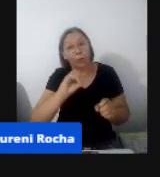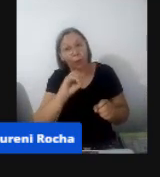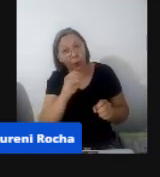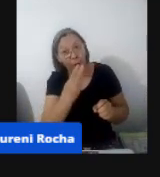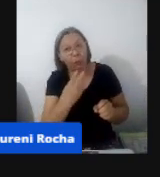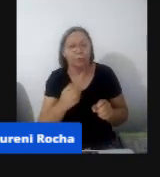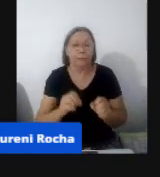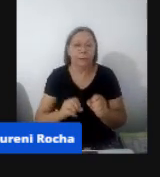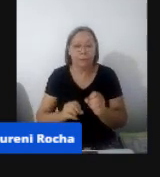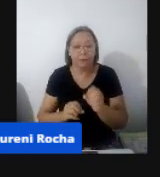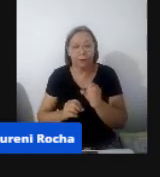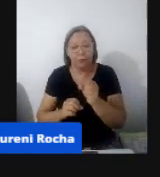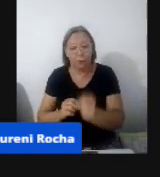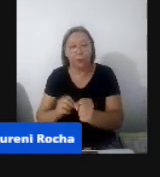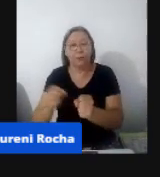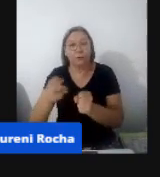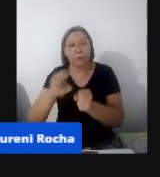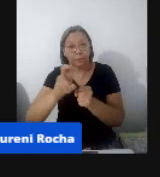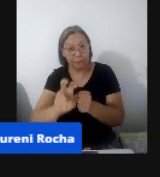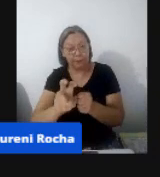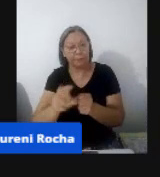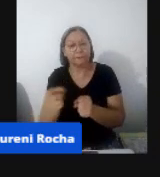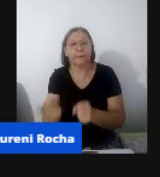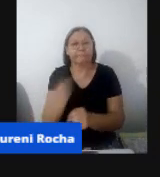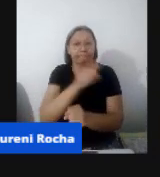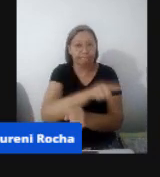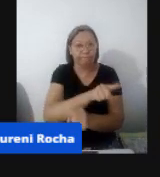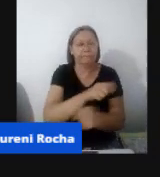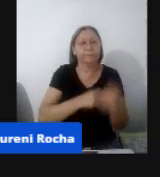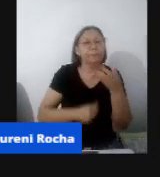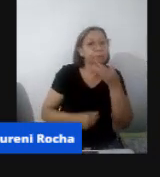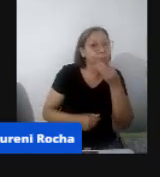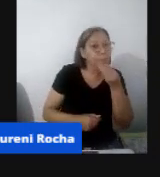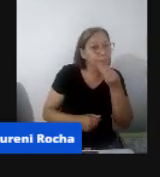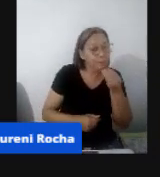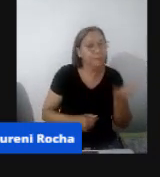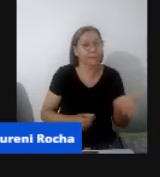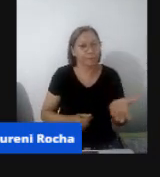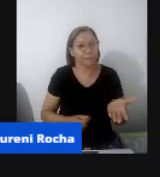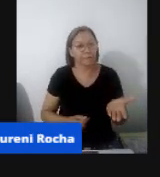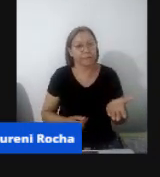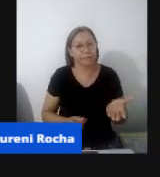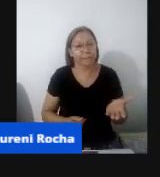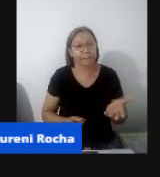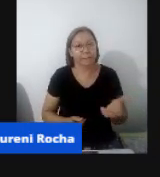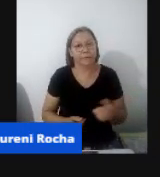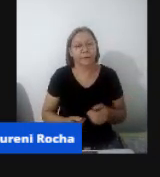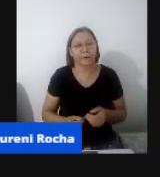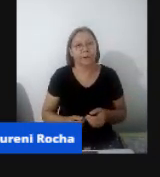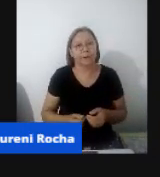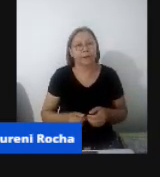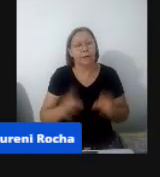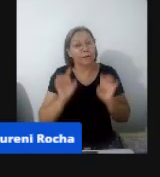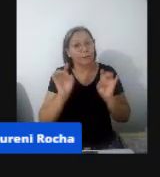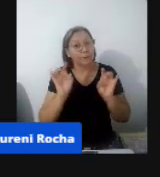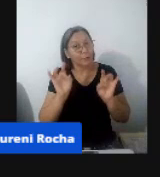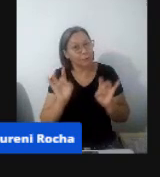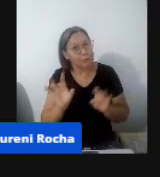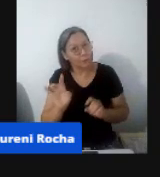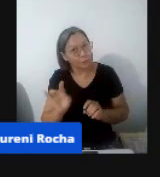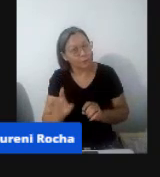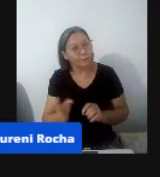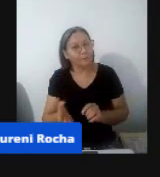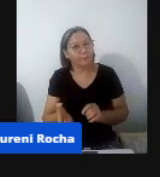sobre 5 para Carlos resolver. Olha, só nessa minha fala, nessa parte da minha